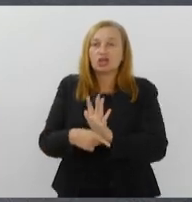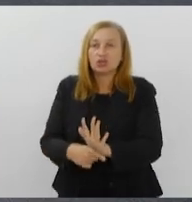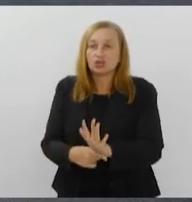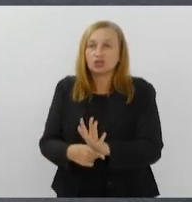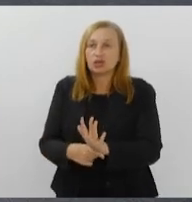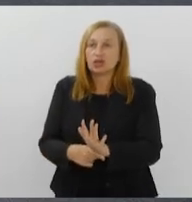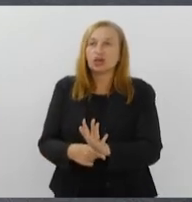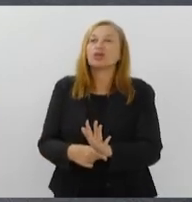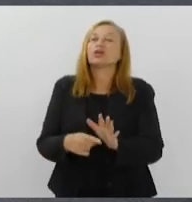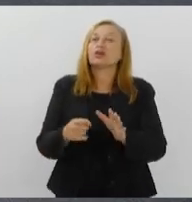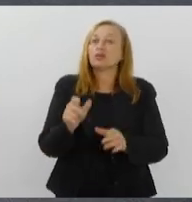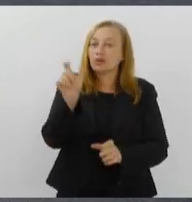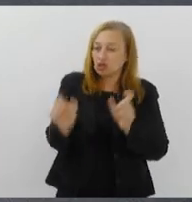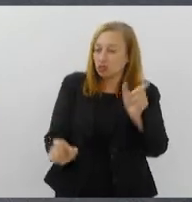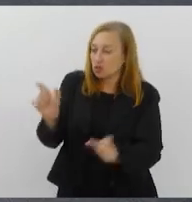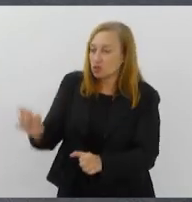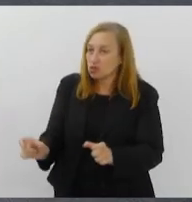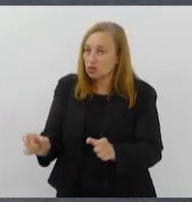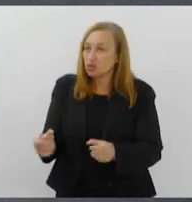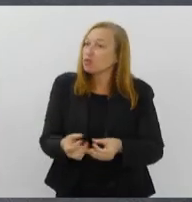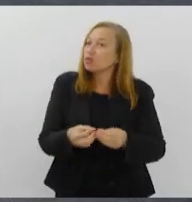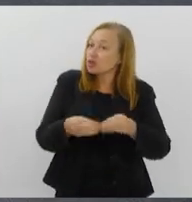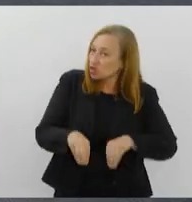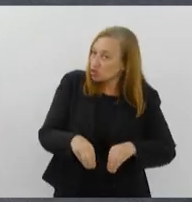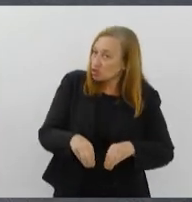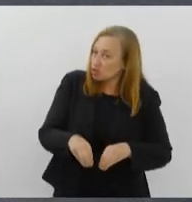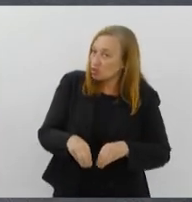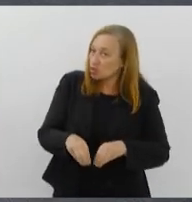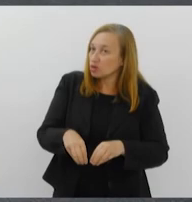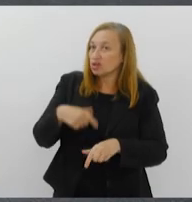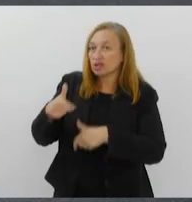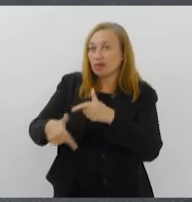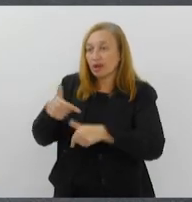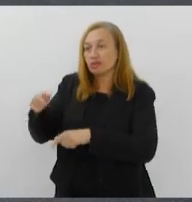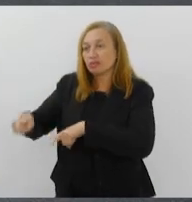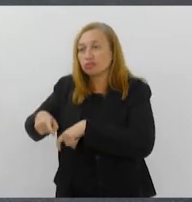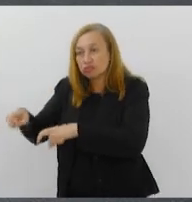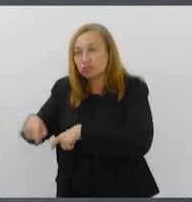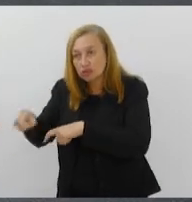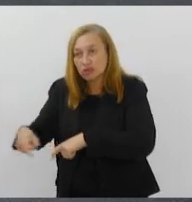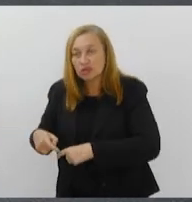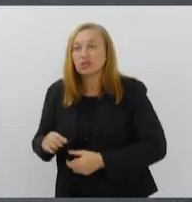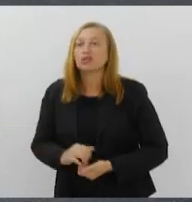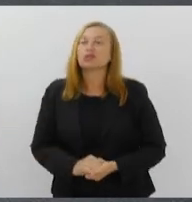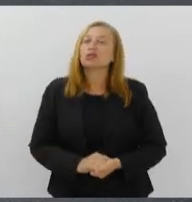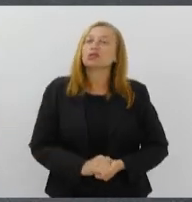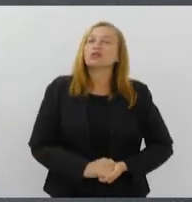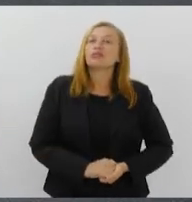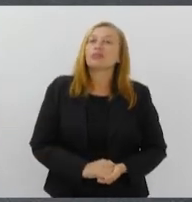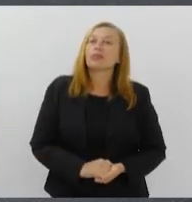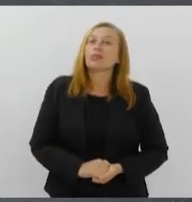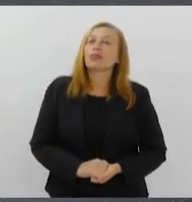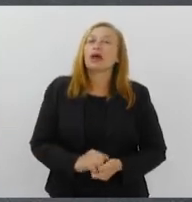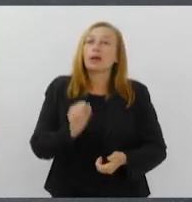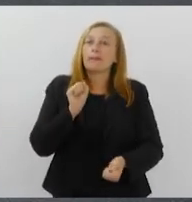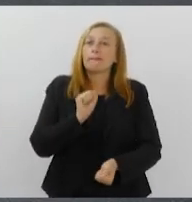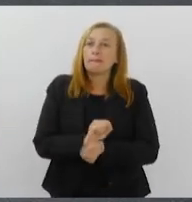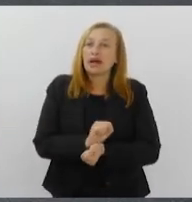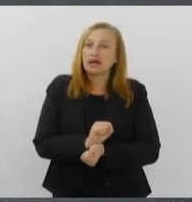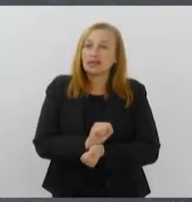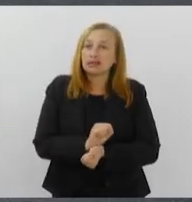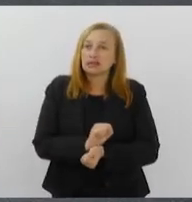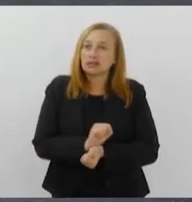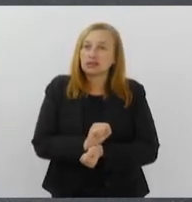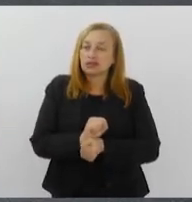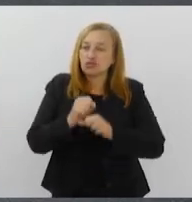atingidos, ajuda para os trabalhadores rurais atingidos e intervenções na área, para que pare de alagar,